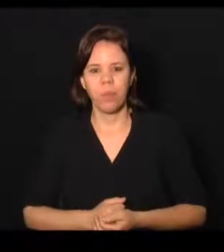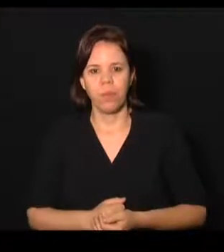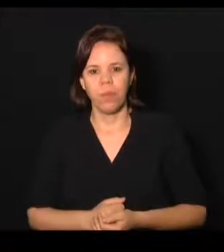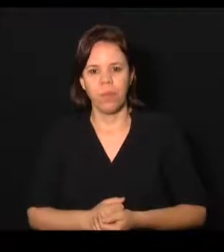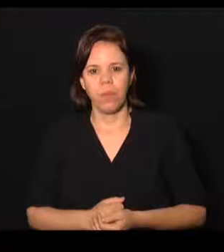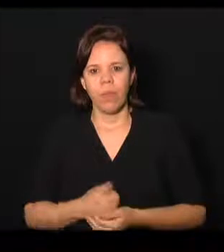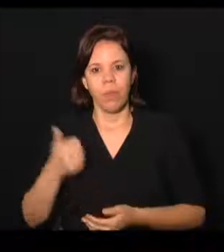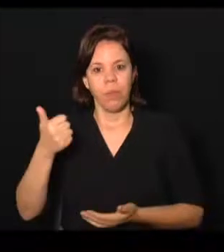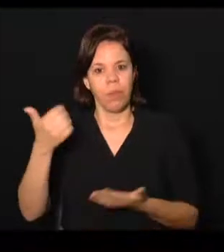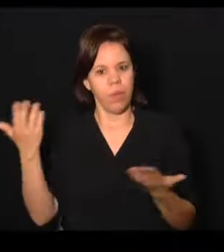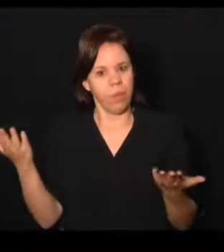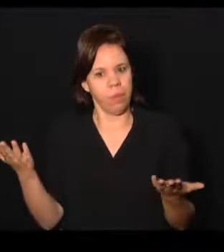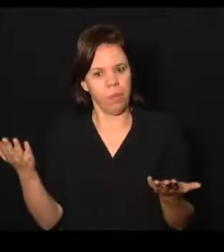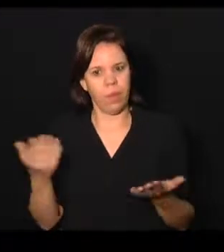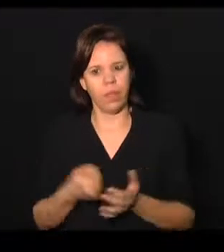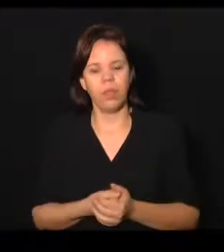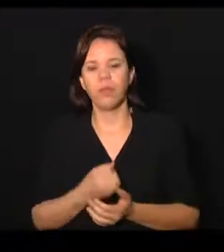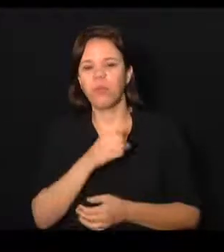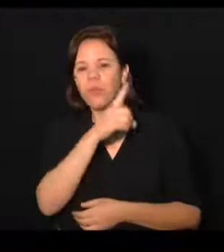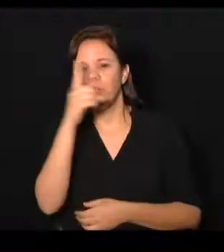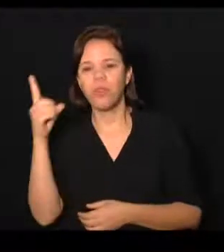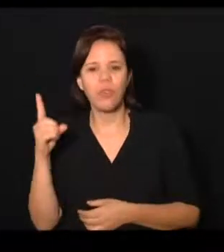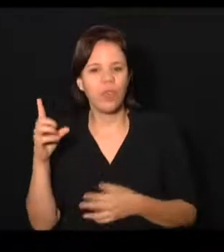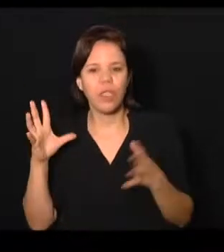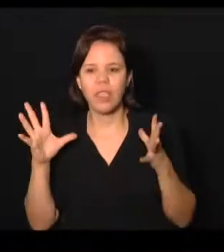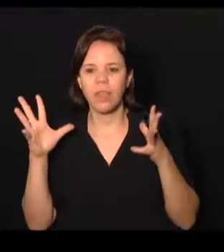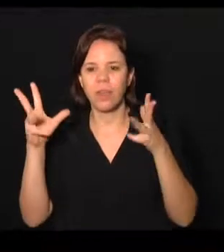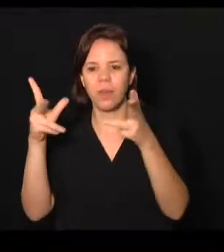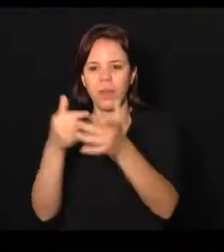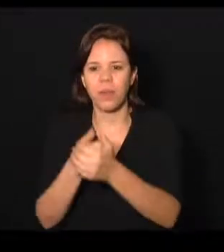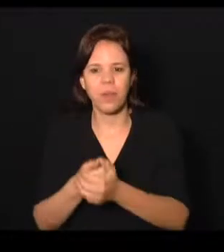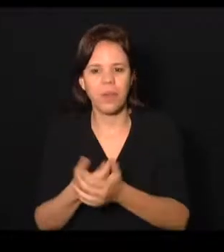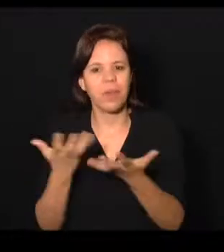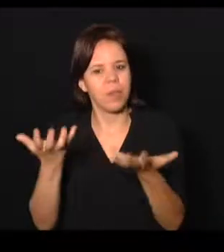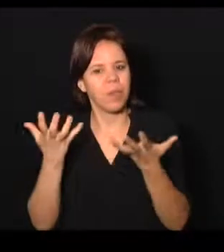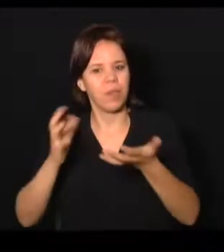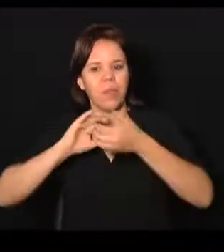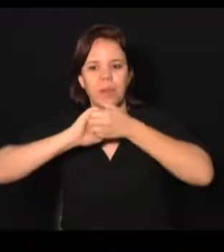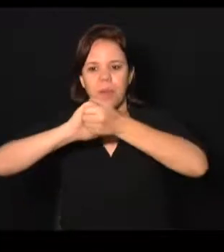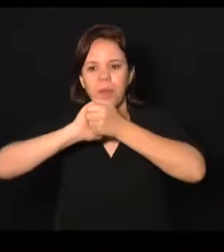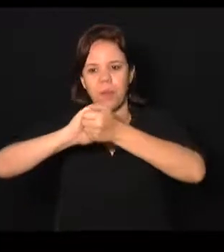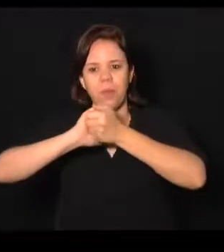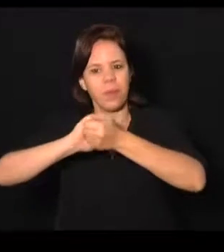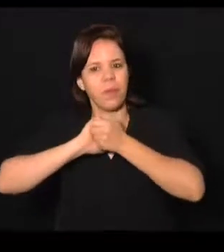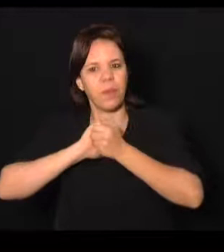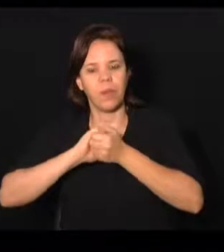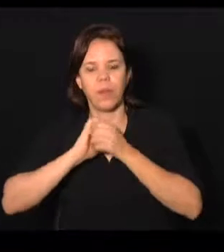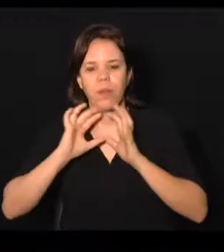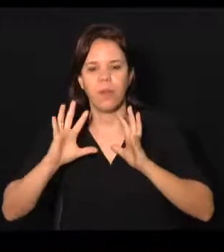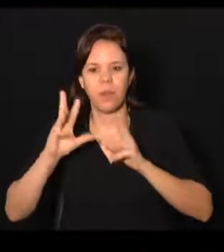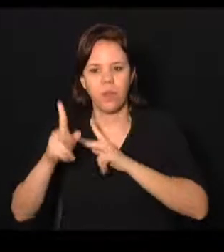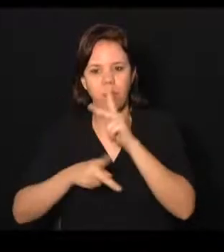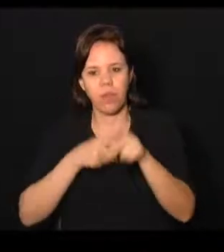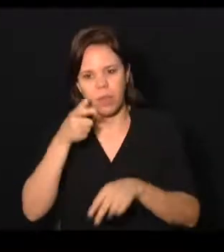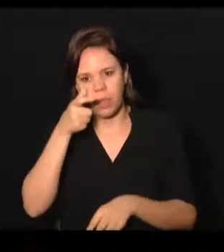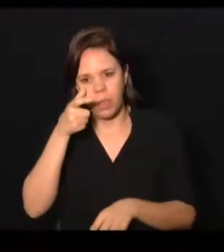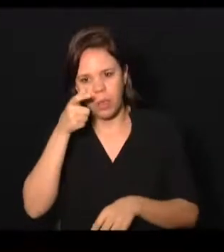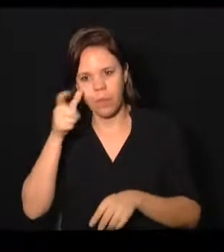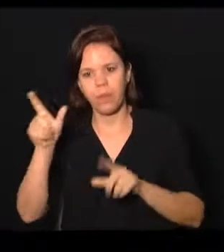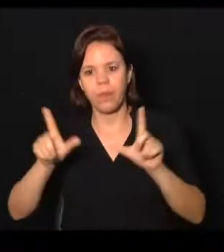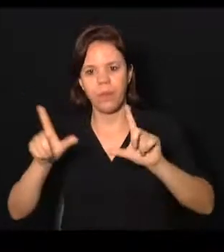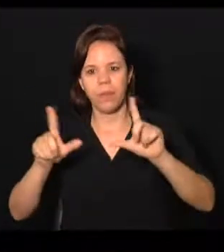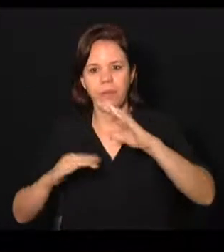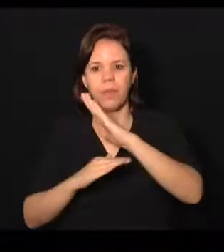Então, primeiramente, bom dia a todos. Quero cumprimentar todos aqueles que assistem à TV